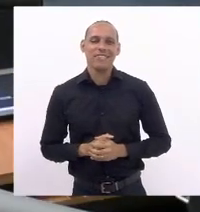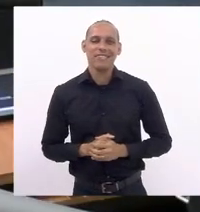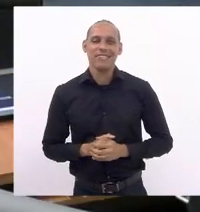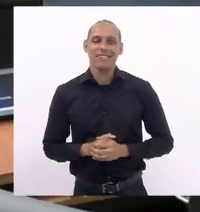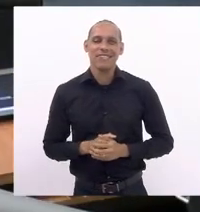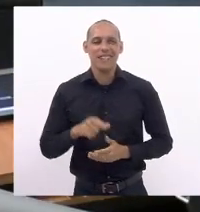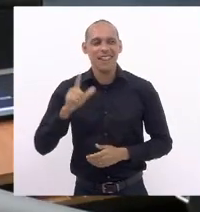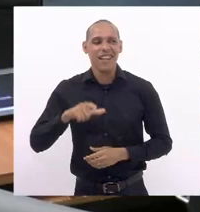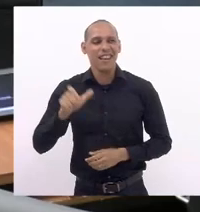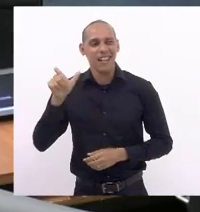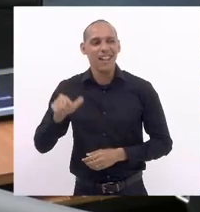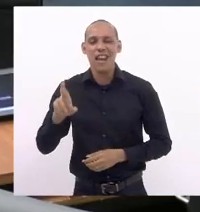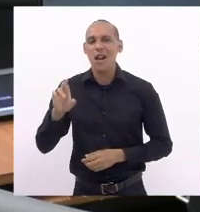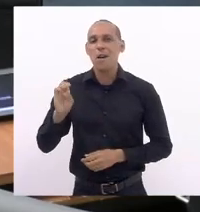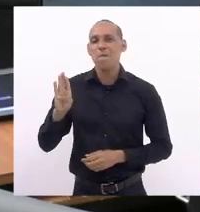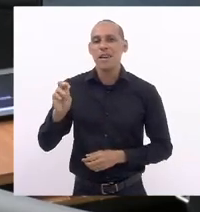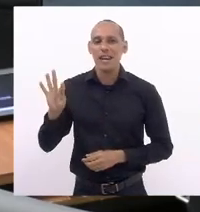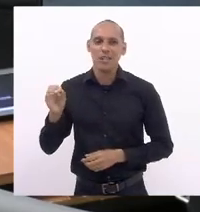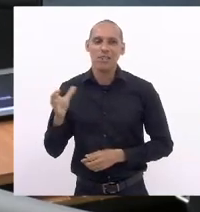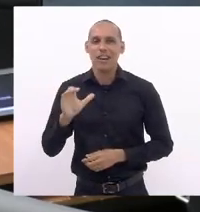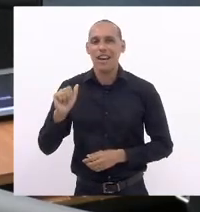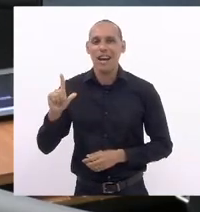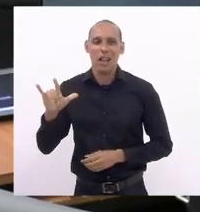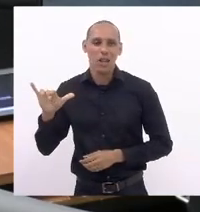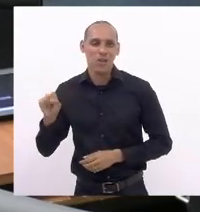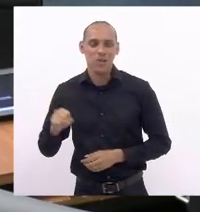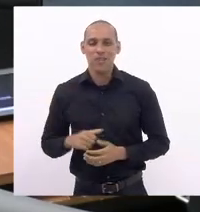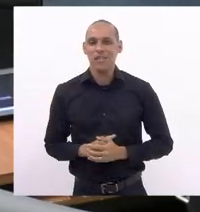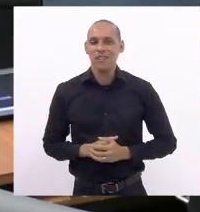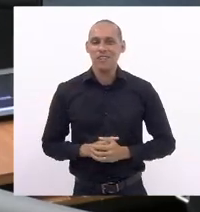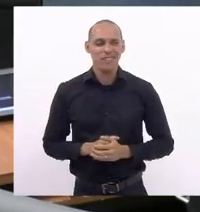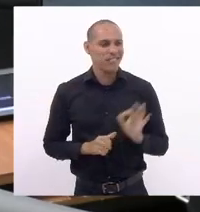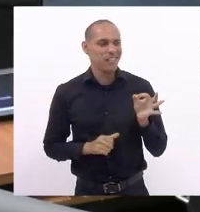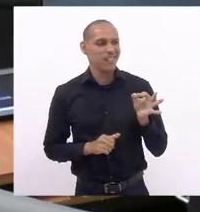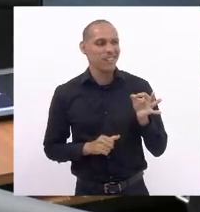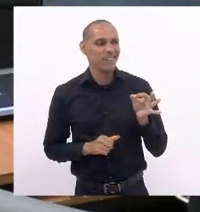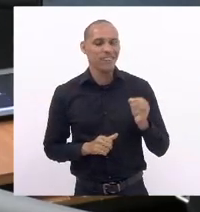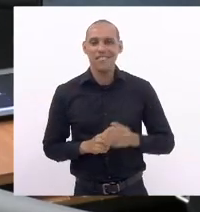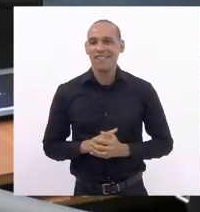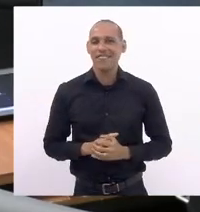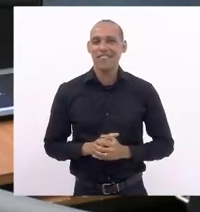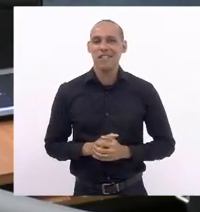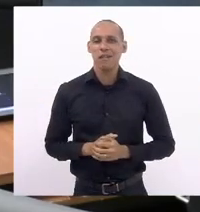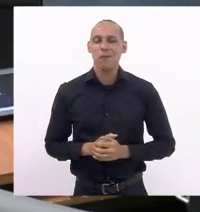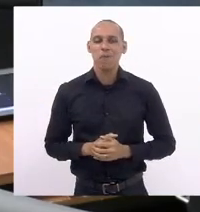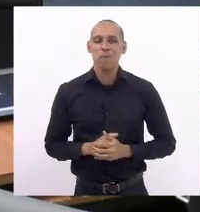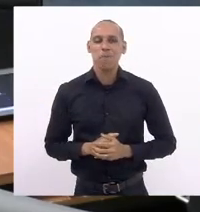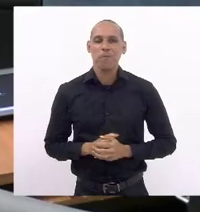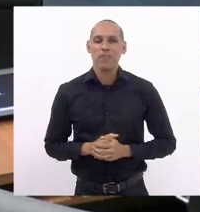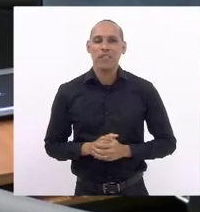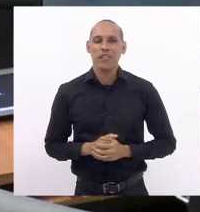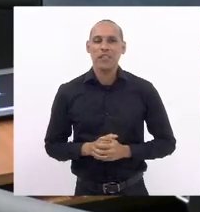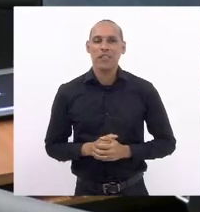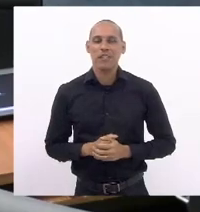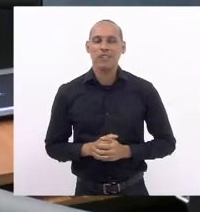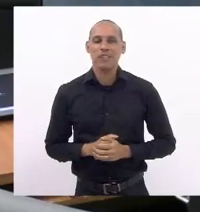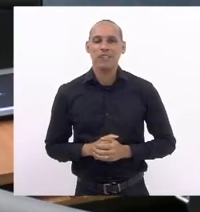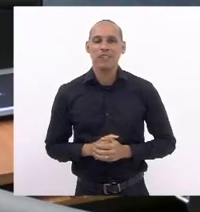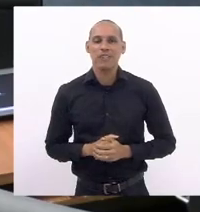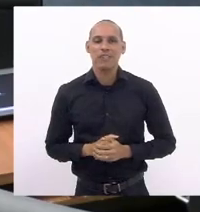Esse é Roberto Carlos. Boa, Renata, aprovado. Não é isso, Luiz? Sem dúvida nenhuma.